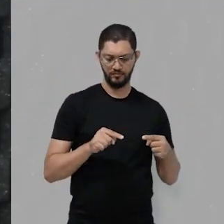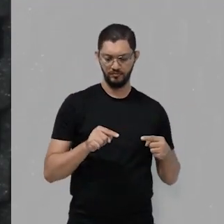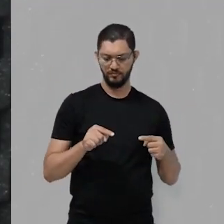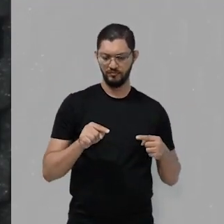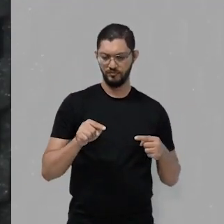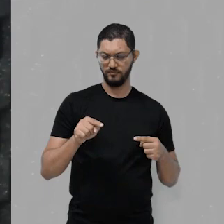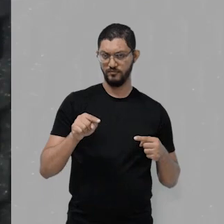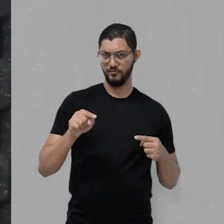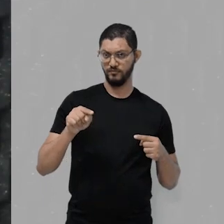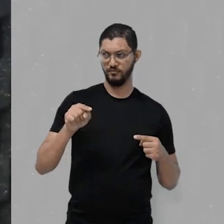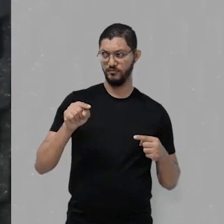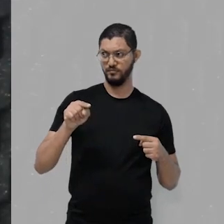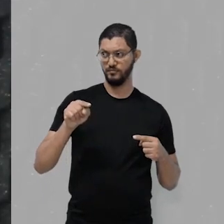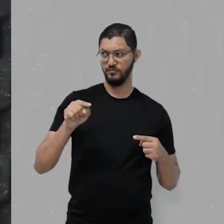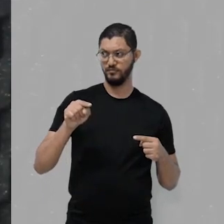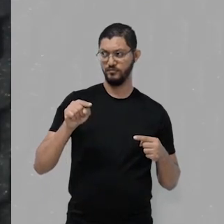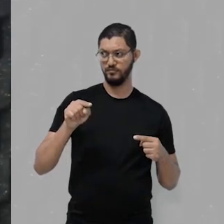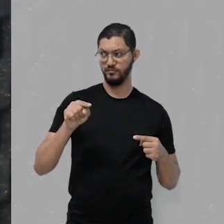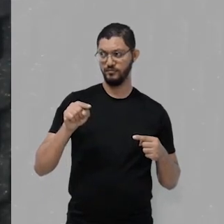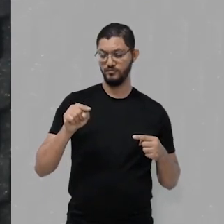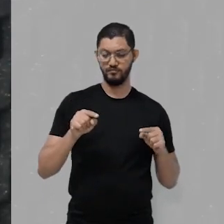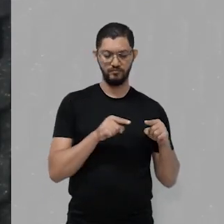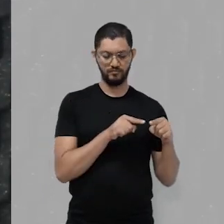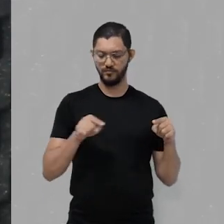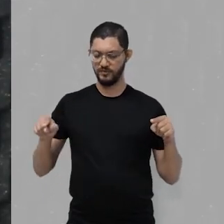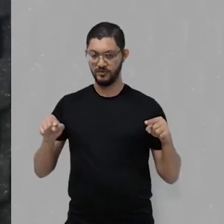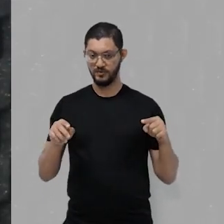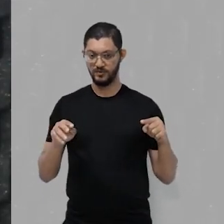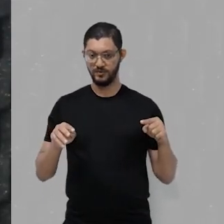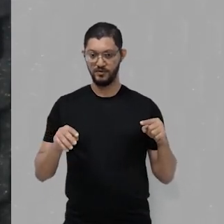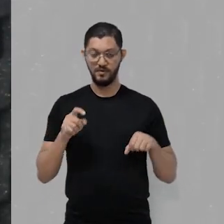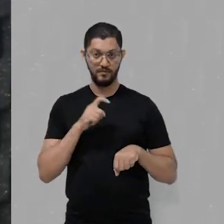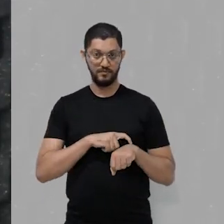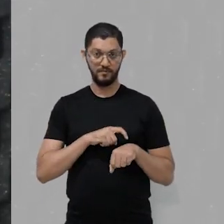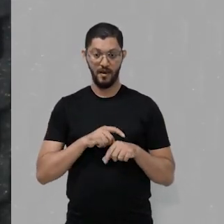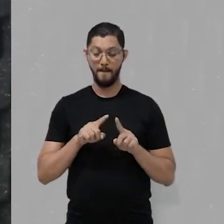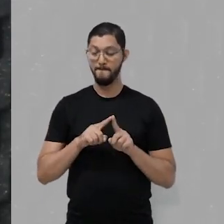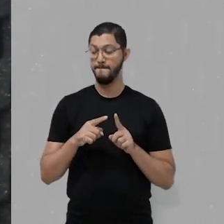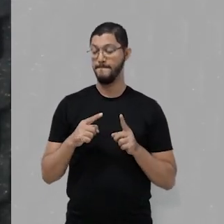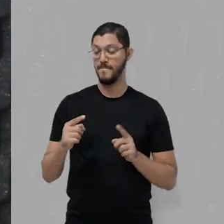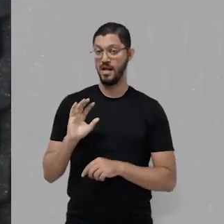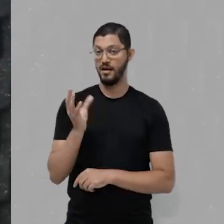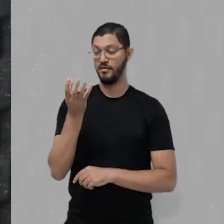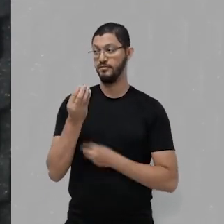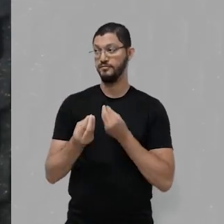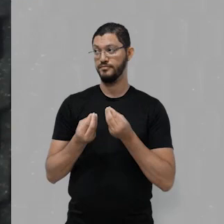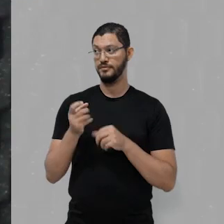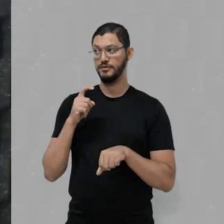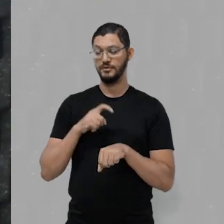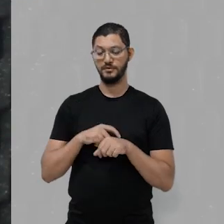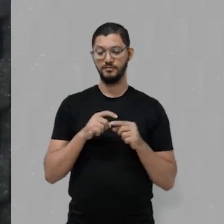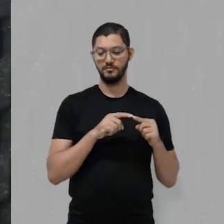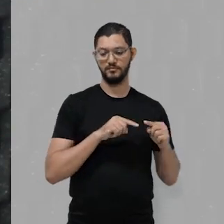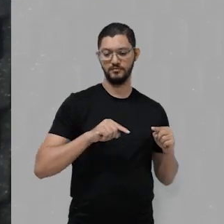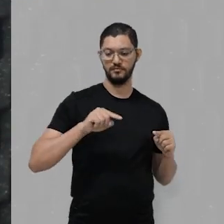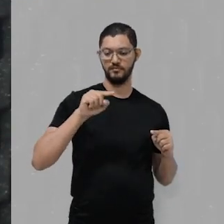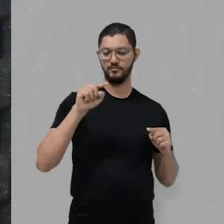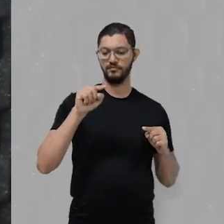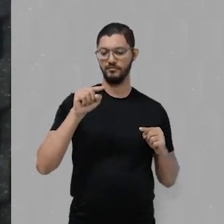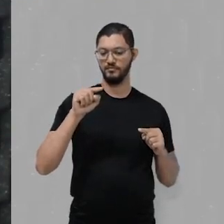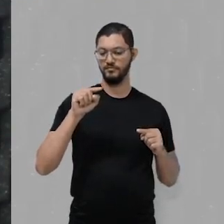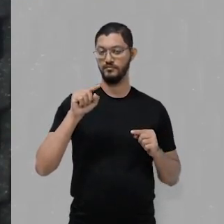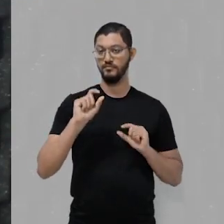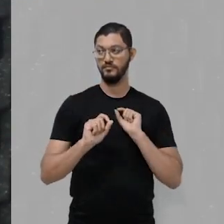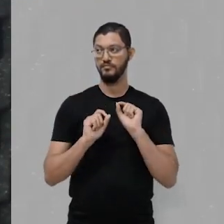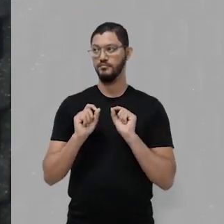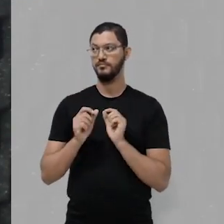aumentando o seu crescimento populacional ao longo do tempo. Mas chega um determinado patamar em